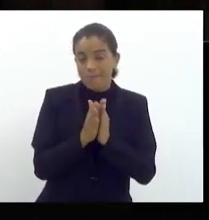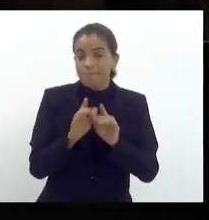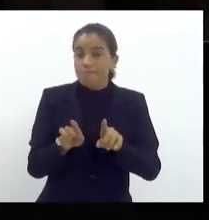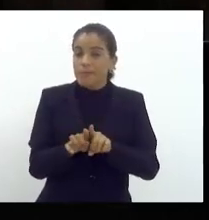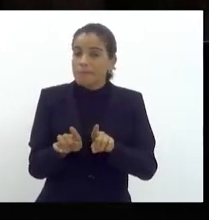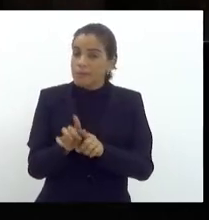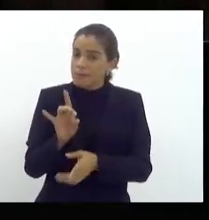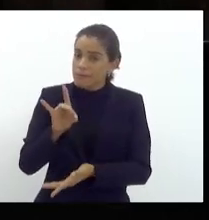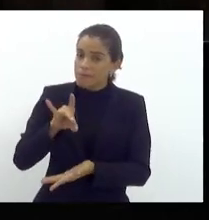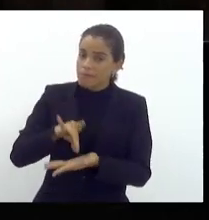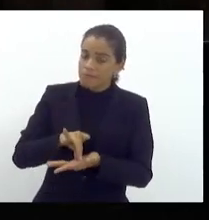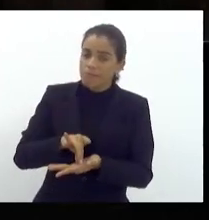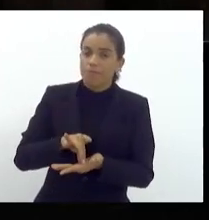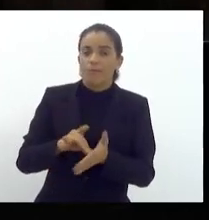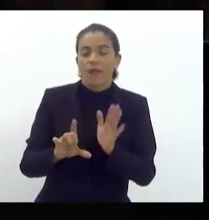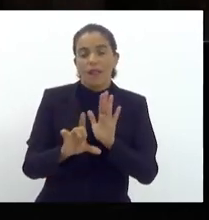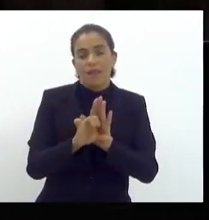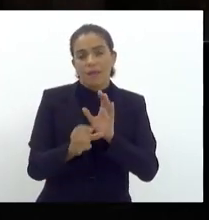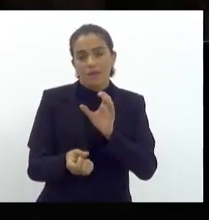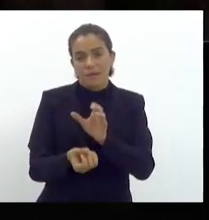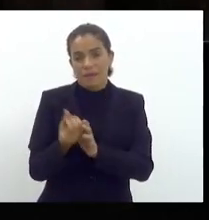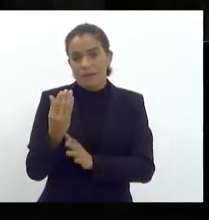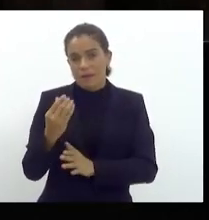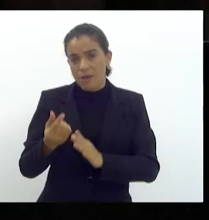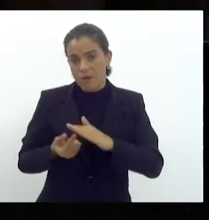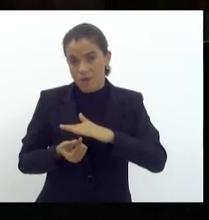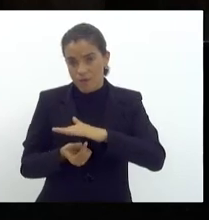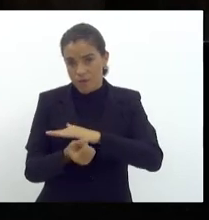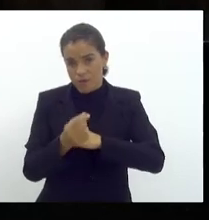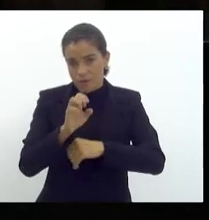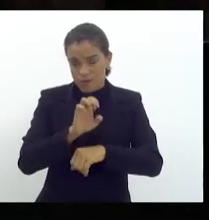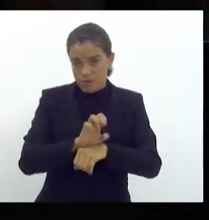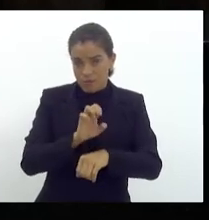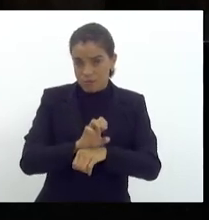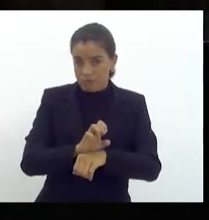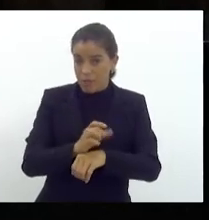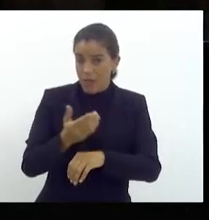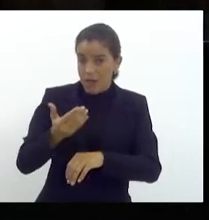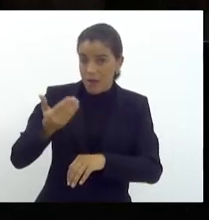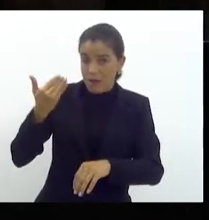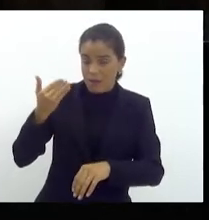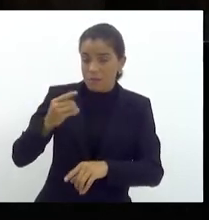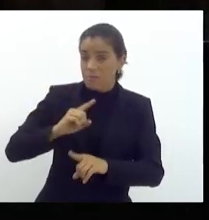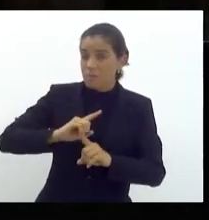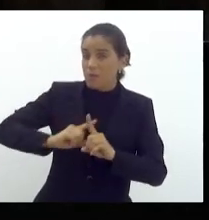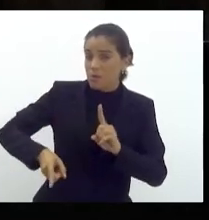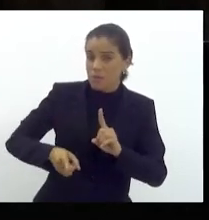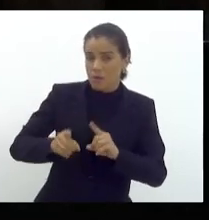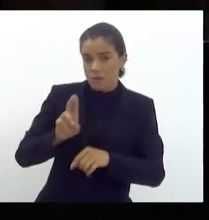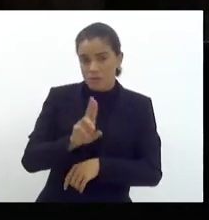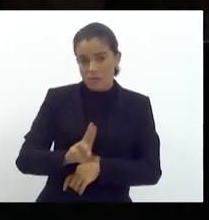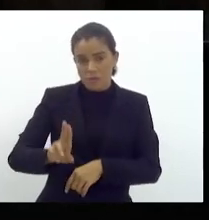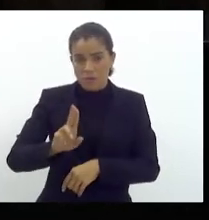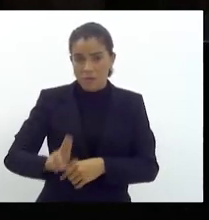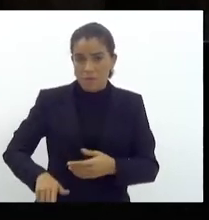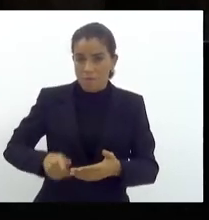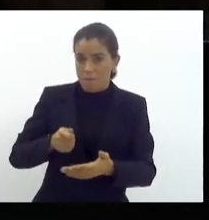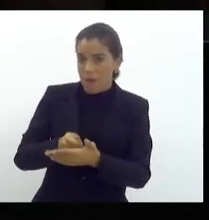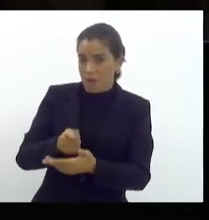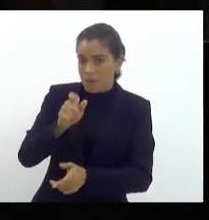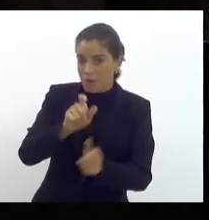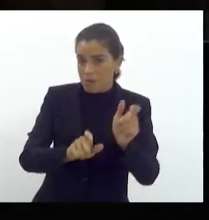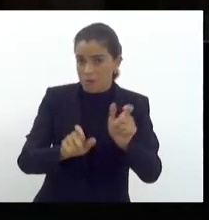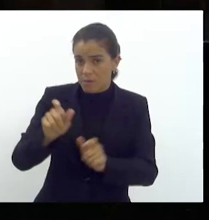Originalmente a lei que criou o fundo no estado impedia que ele fosse utilizado para pagamento de